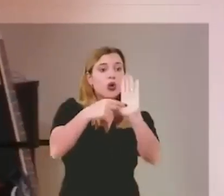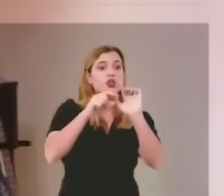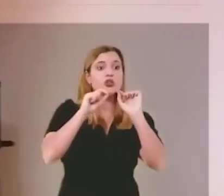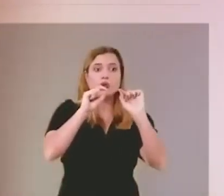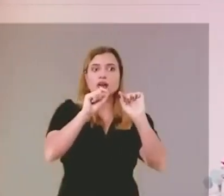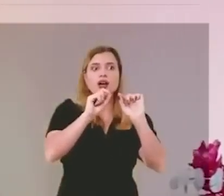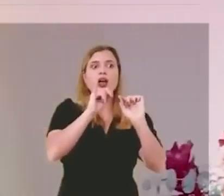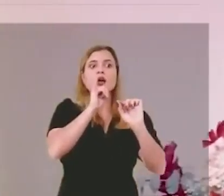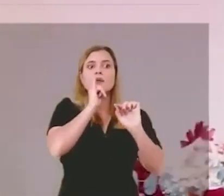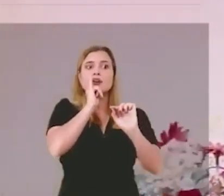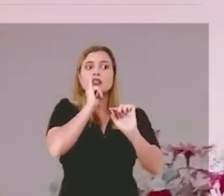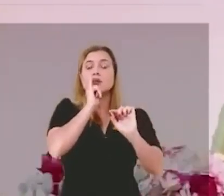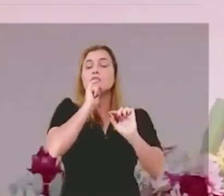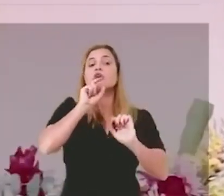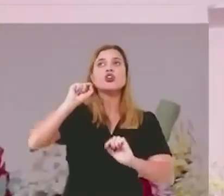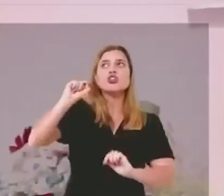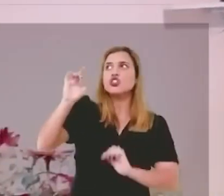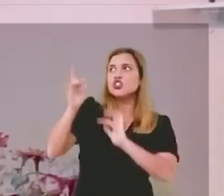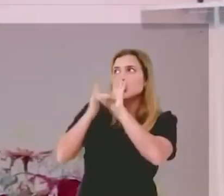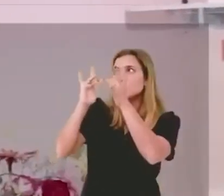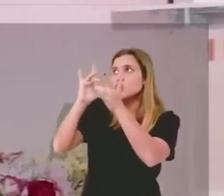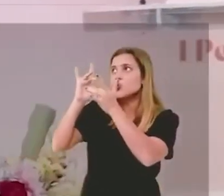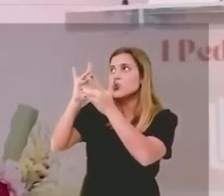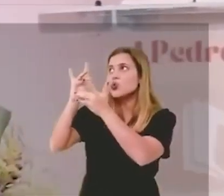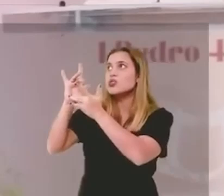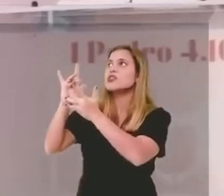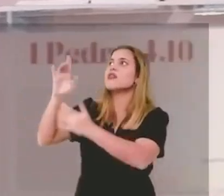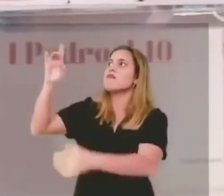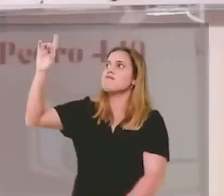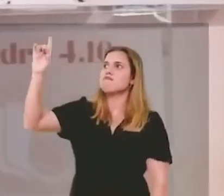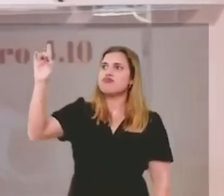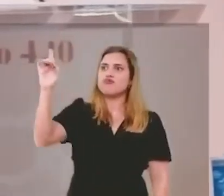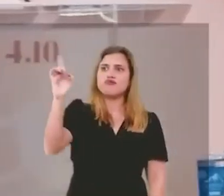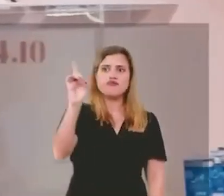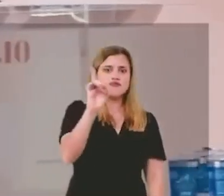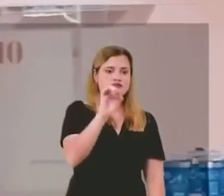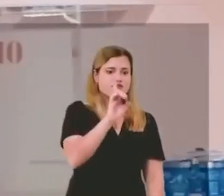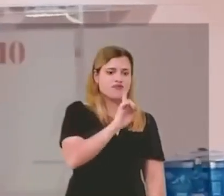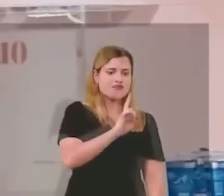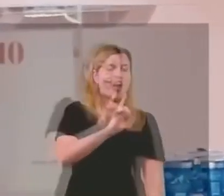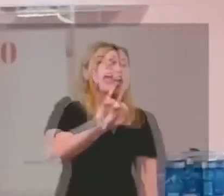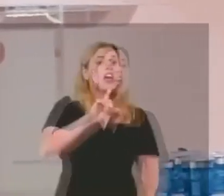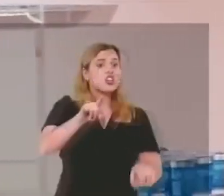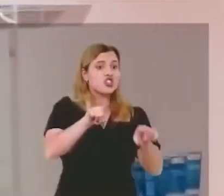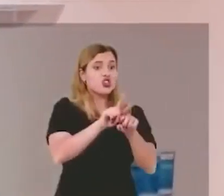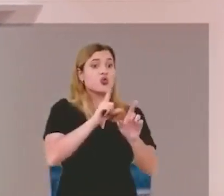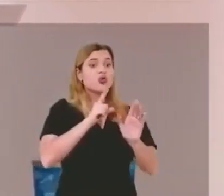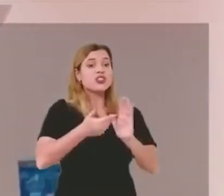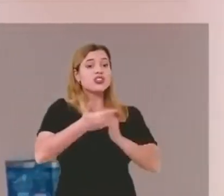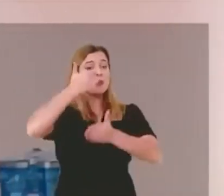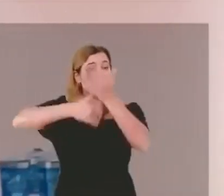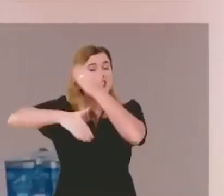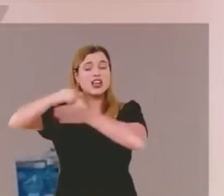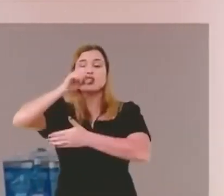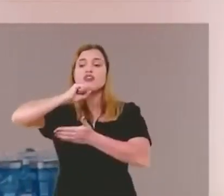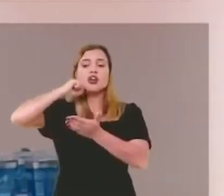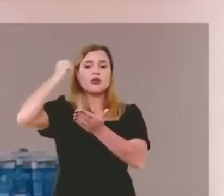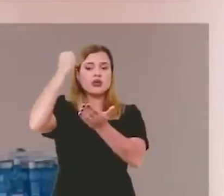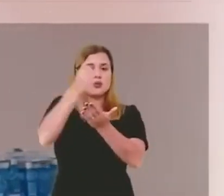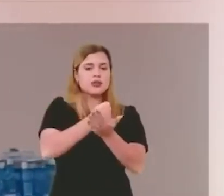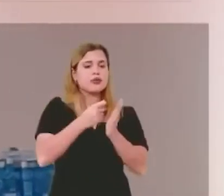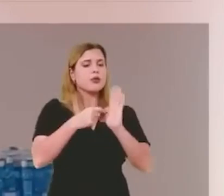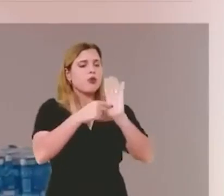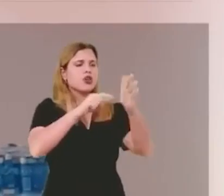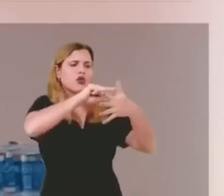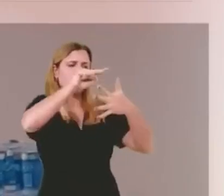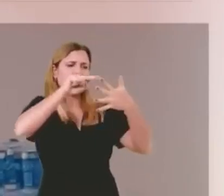Abraão, Jesus é o Cordeiro da Páscoa, Jesus é representado pela coluna de nuvem, pela coluna de fogo, Jesus é representado pelo maná e pela água que